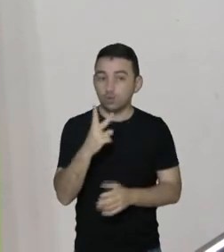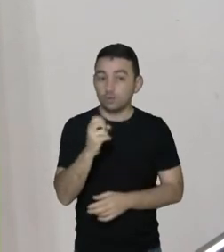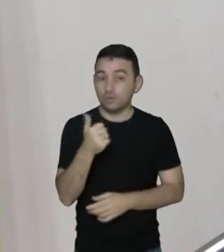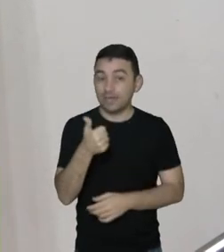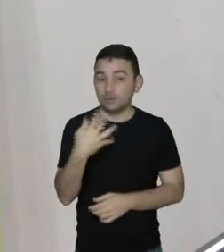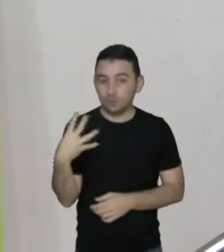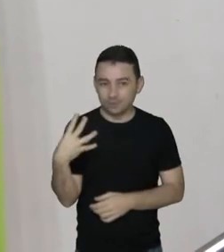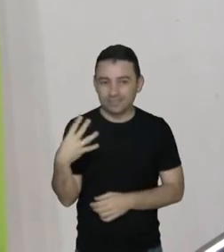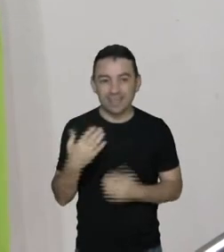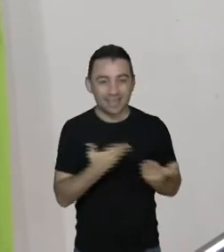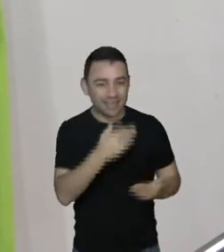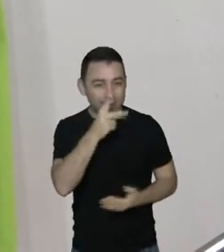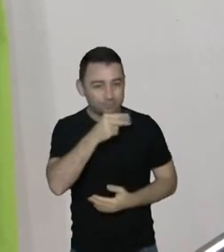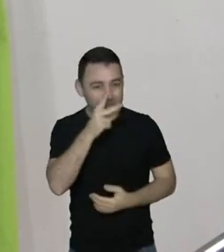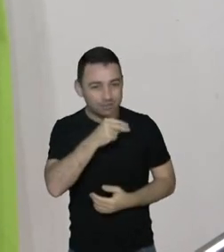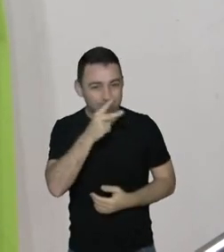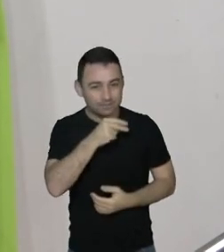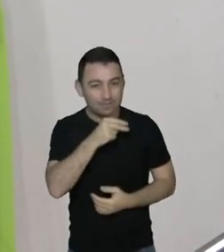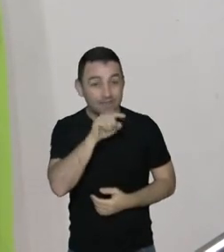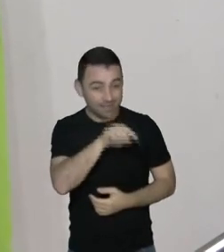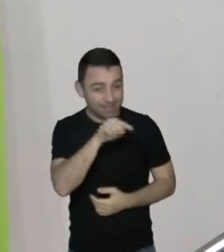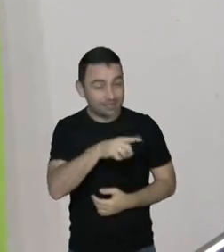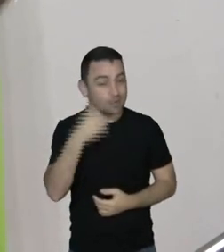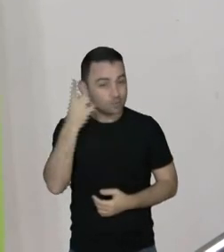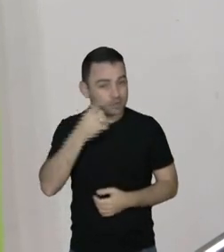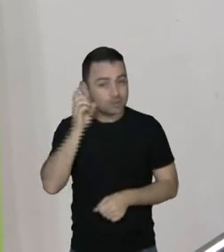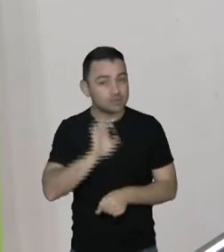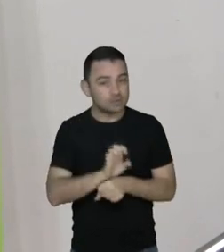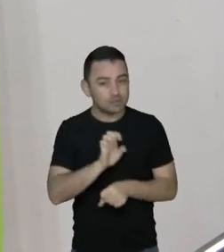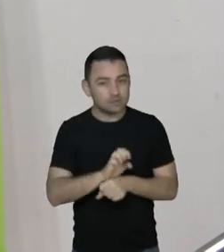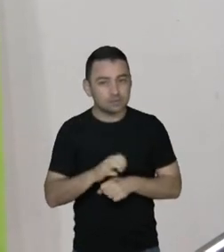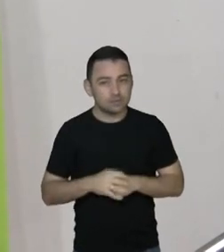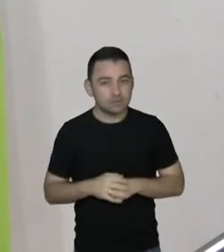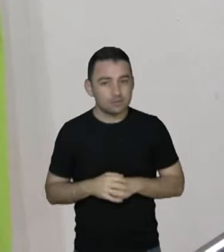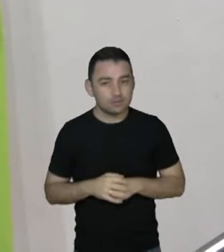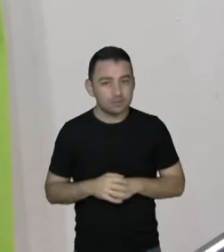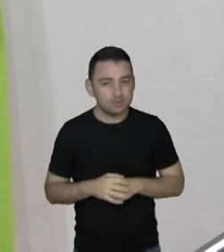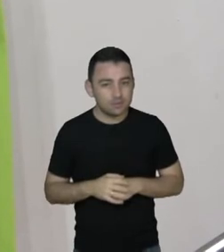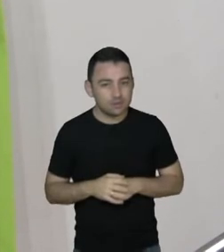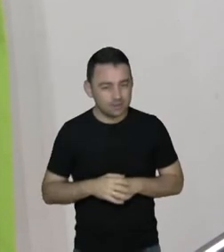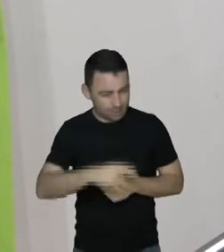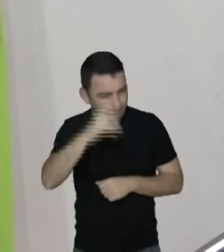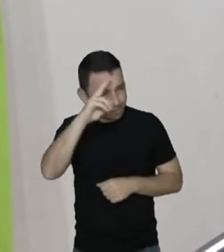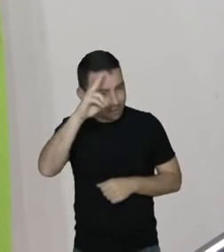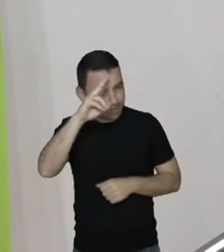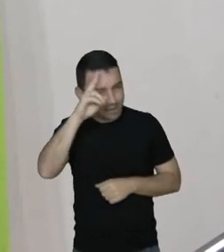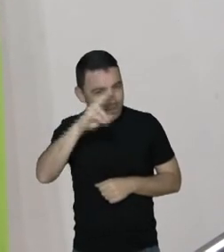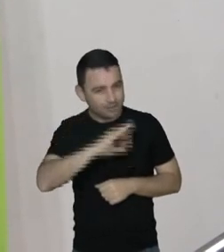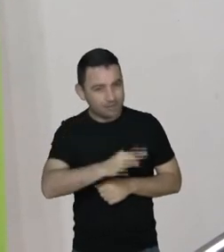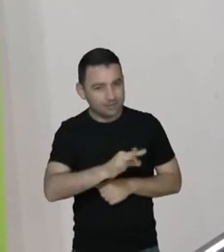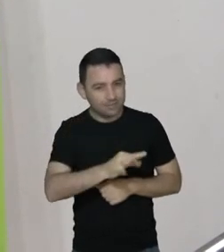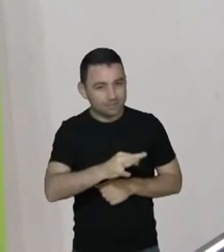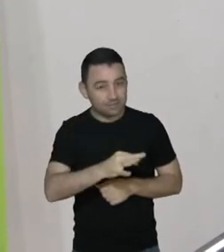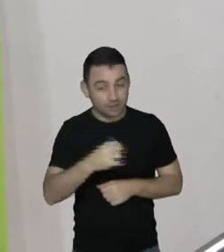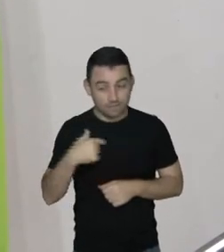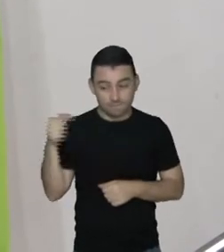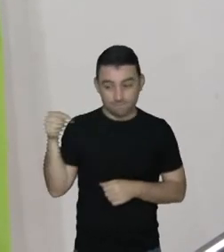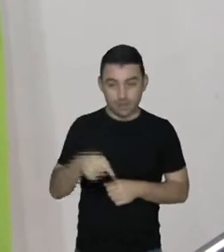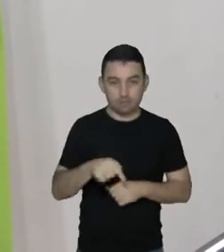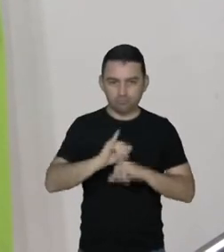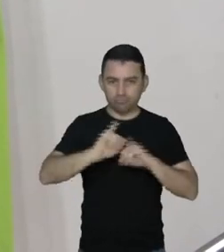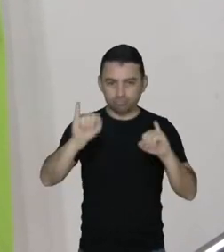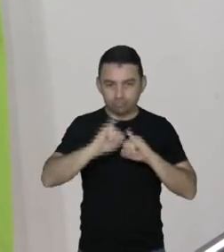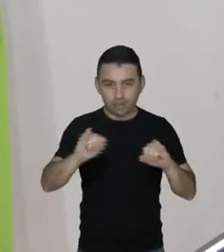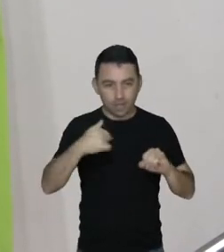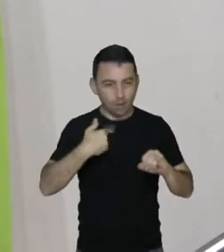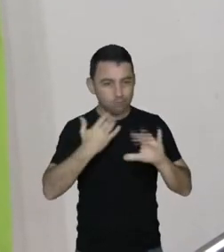e o deputado Kennedy Nunes, era deputado estadual. Você lembra disso, Kennedy? O deputado Kennedy trouxe a minha denúncia para cá, eu mandei para o